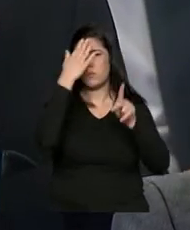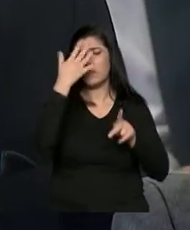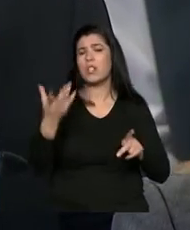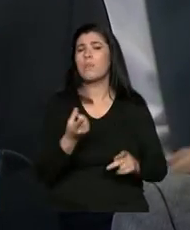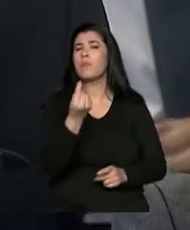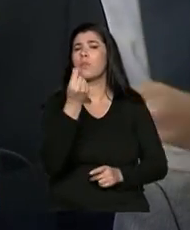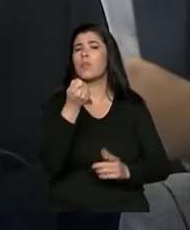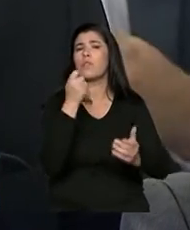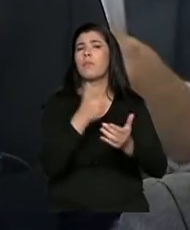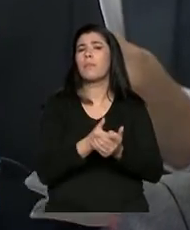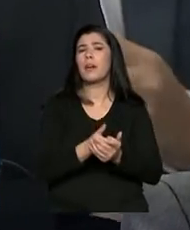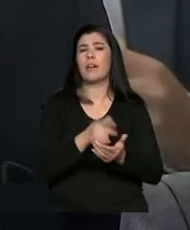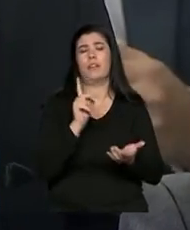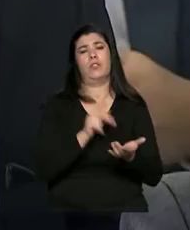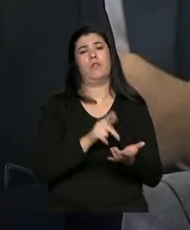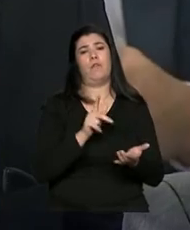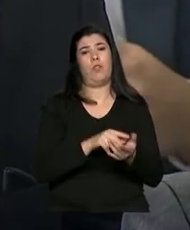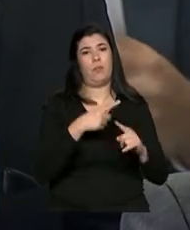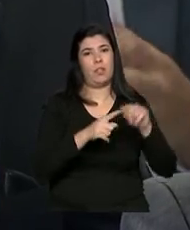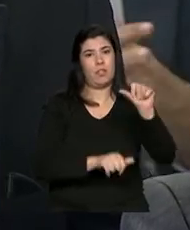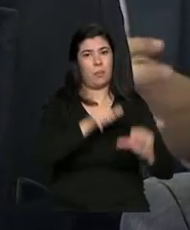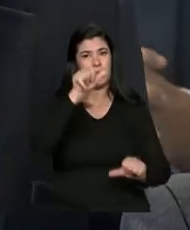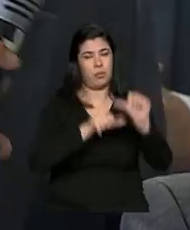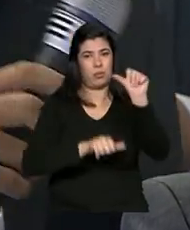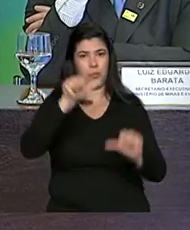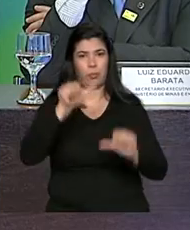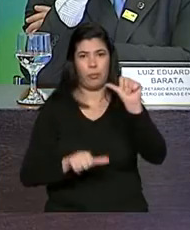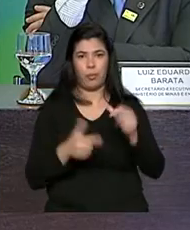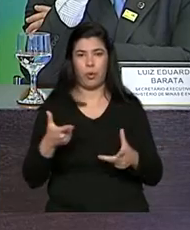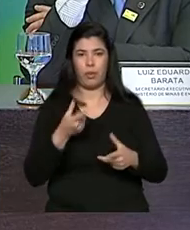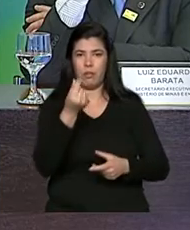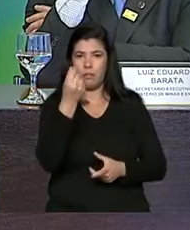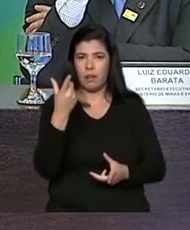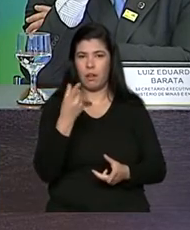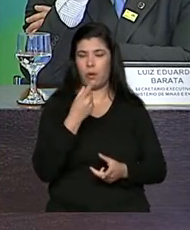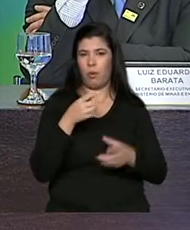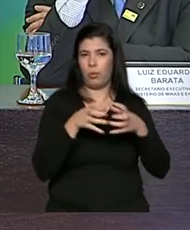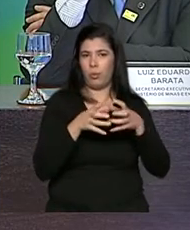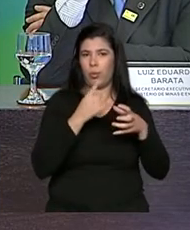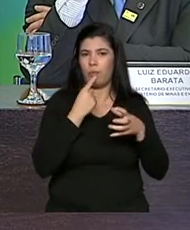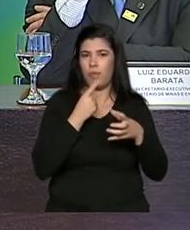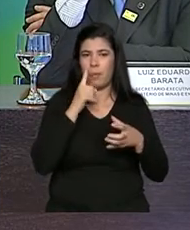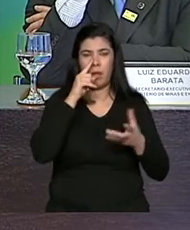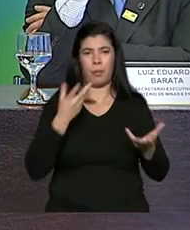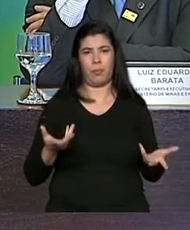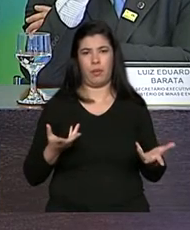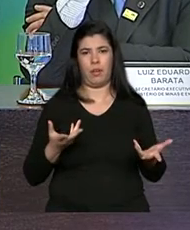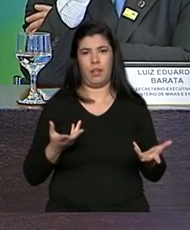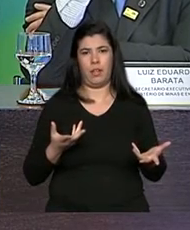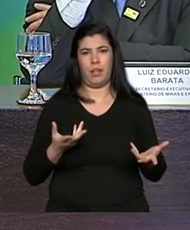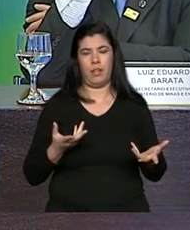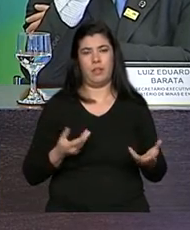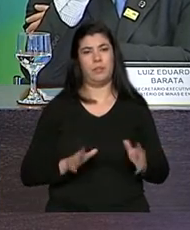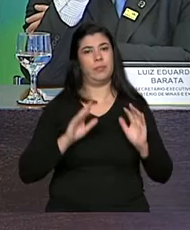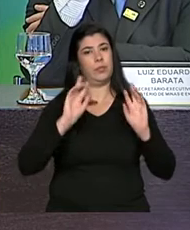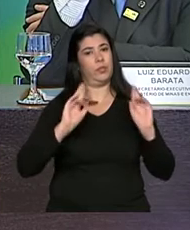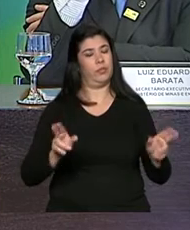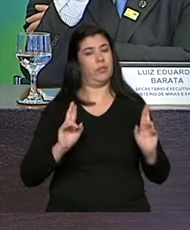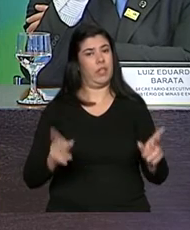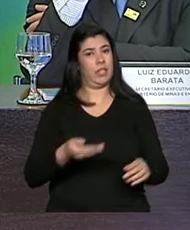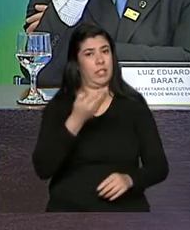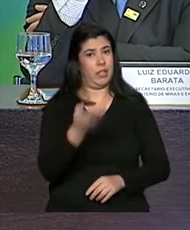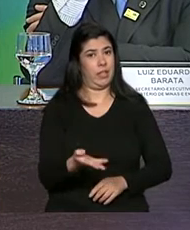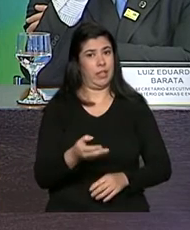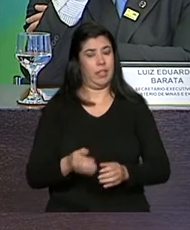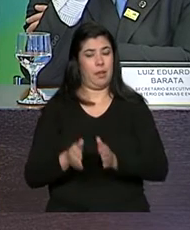pagar de bandeira vermelha já que ela está mudando toda hora ao contrário o espírito da bandeira é exatamente dar